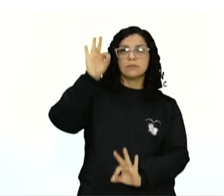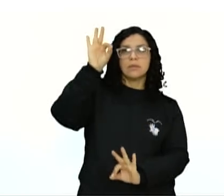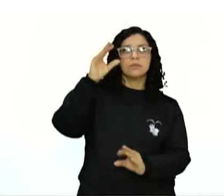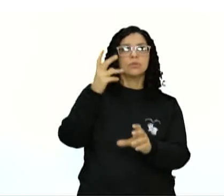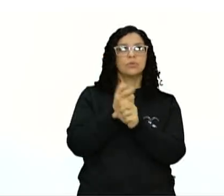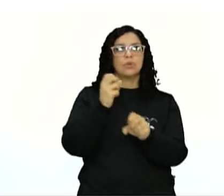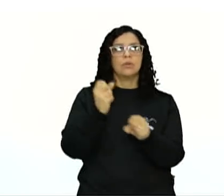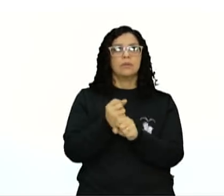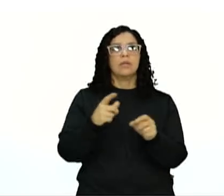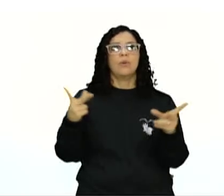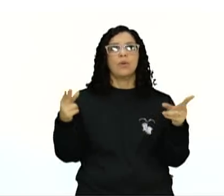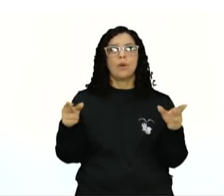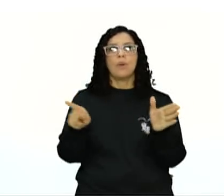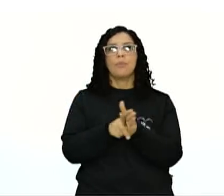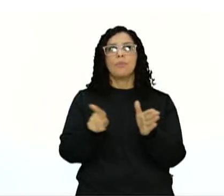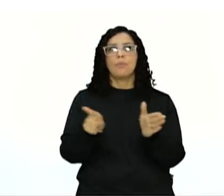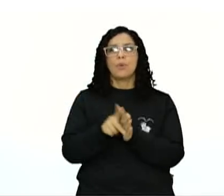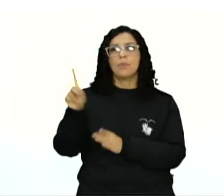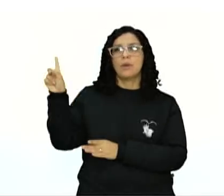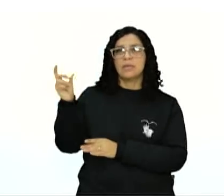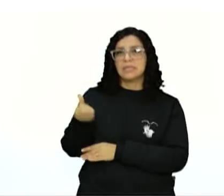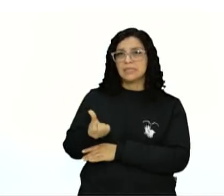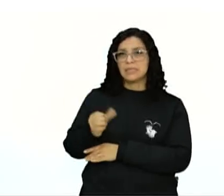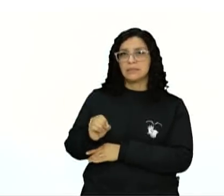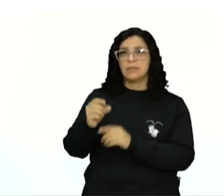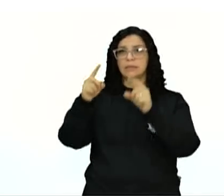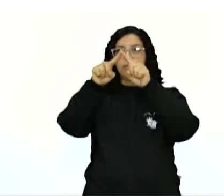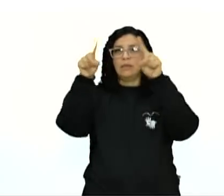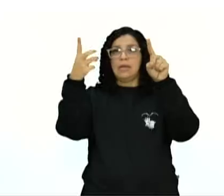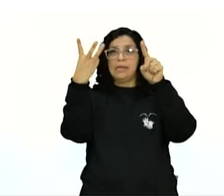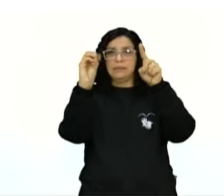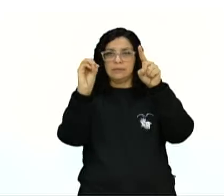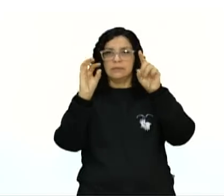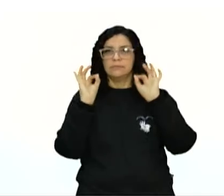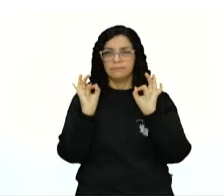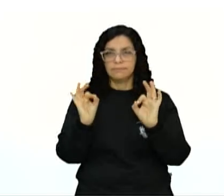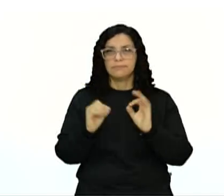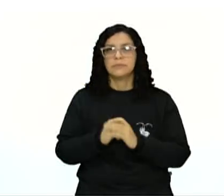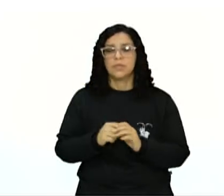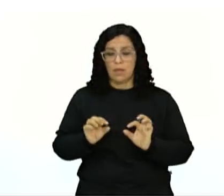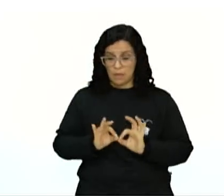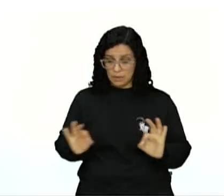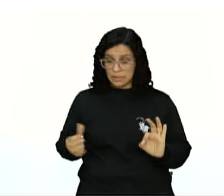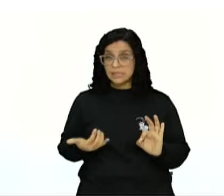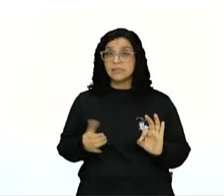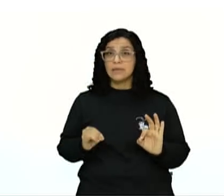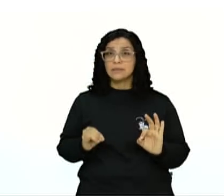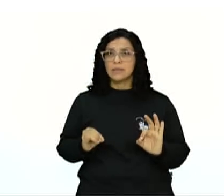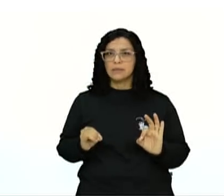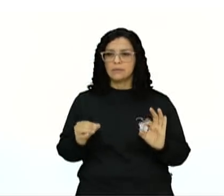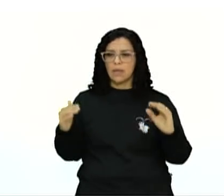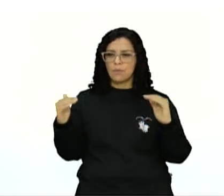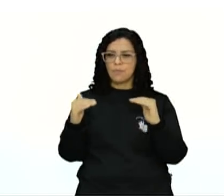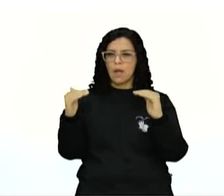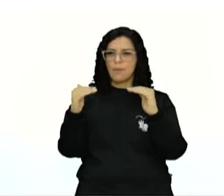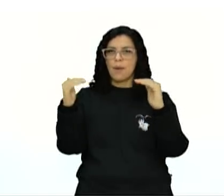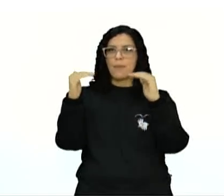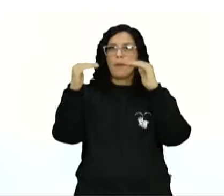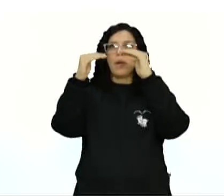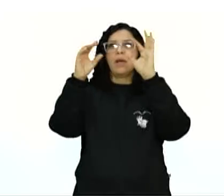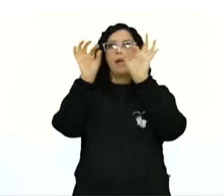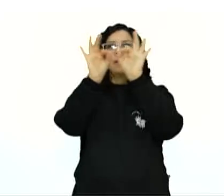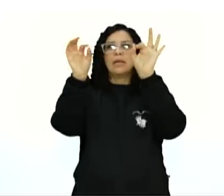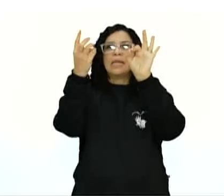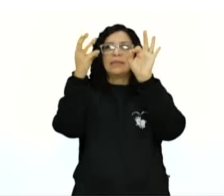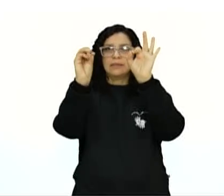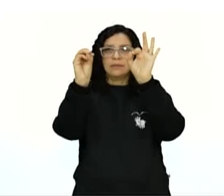alto tenham larguras respectivamente iguais a 60 e 30 centímetros. Então, o primeiro degrau aqui tem 60, o último degrau lá em cima